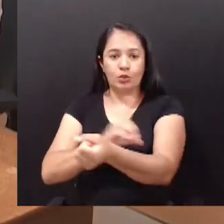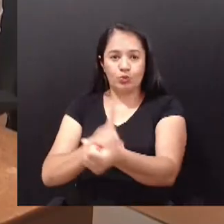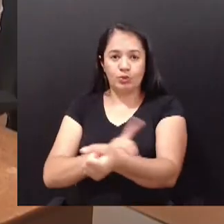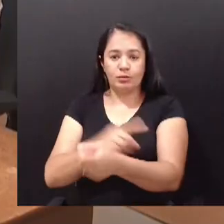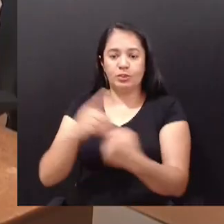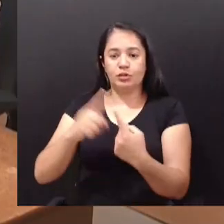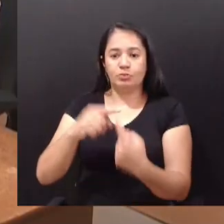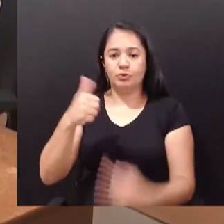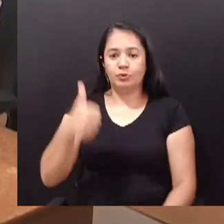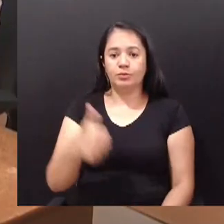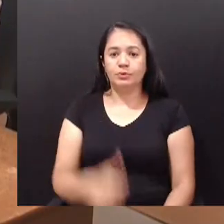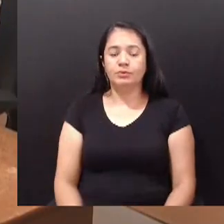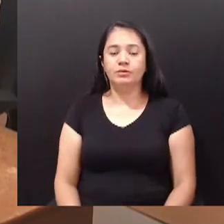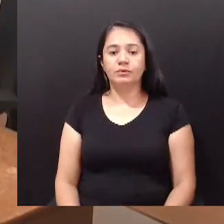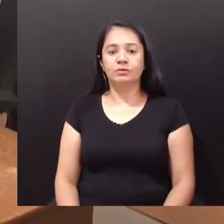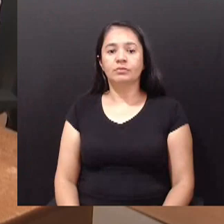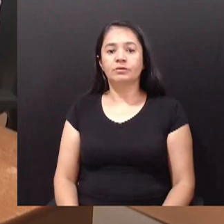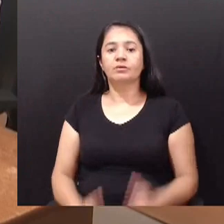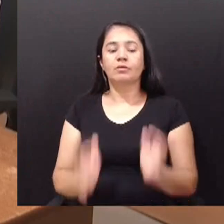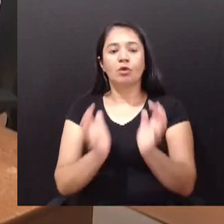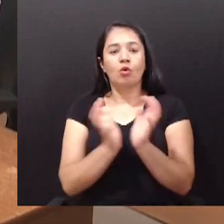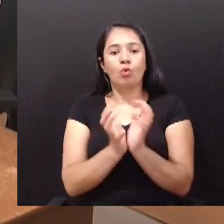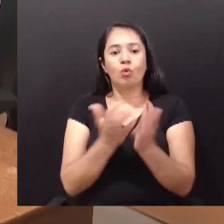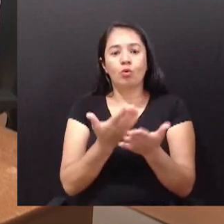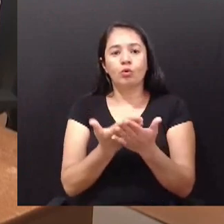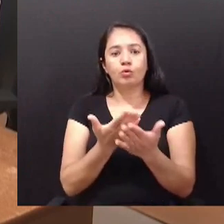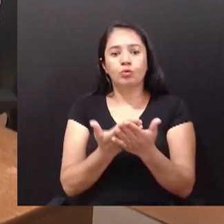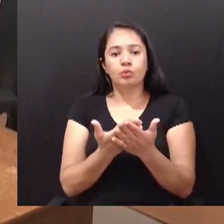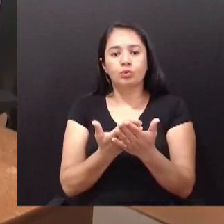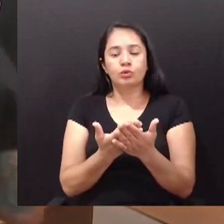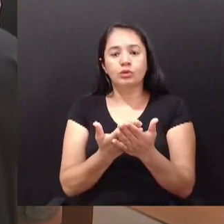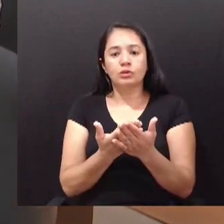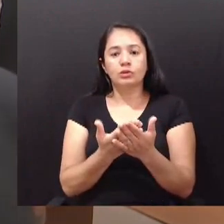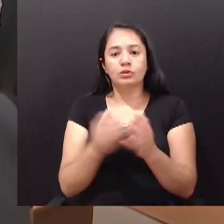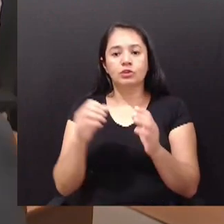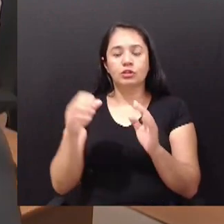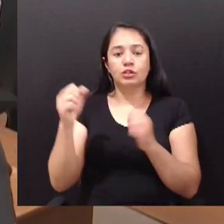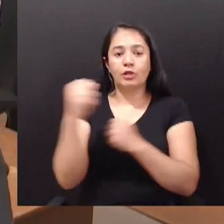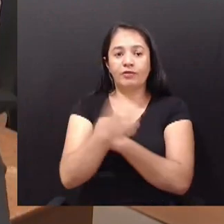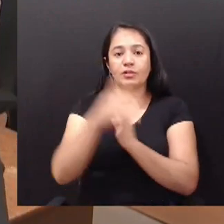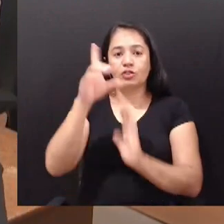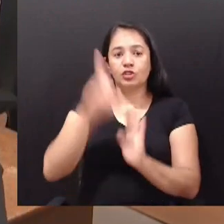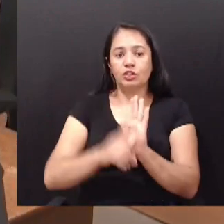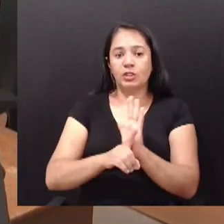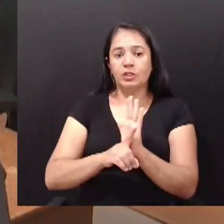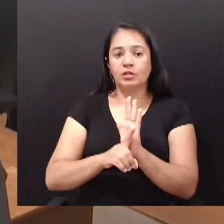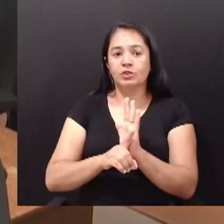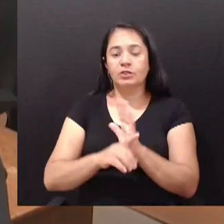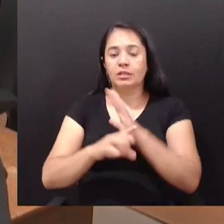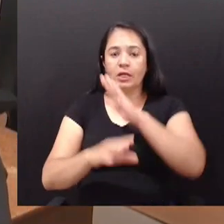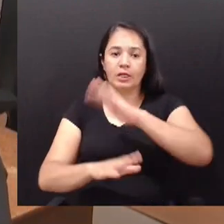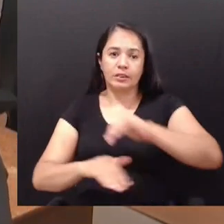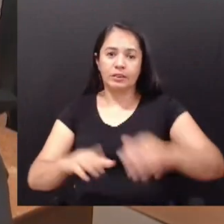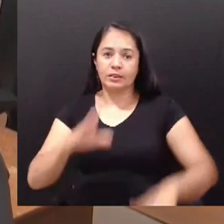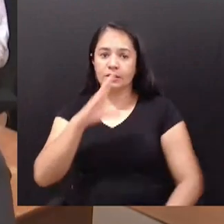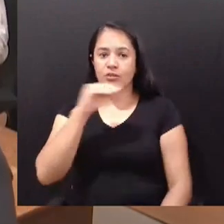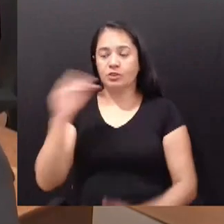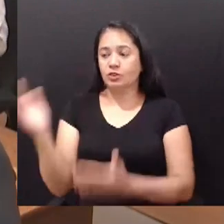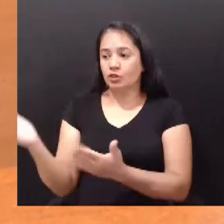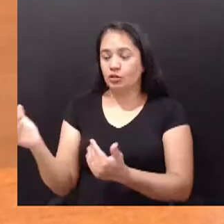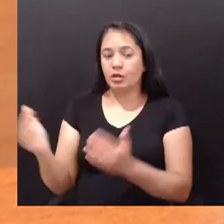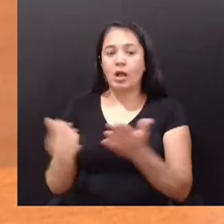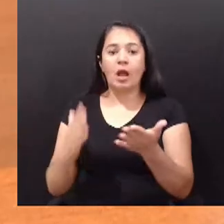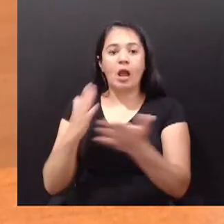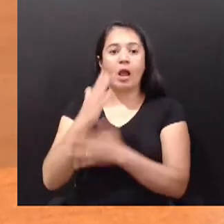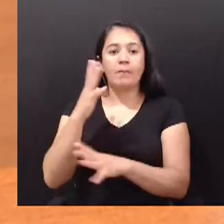A Comissão Permanente de Defesa dos Direitos da Criança, do Adolescente e da Juventude aprovou por